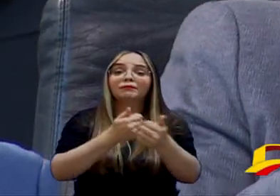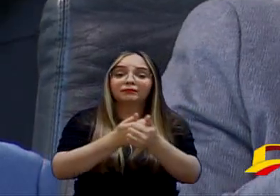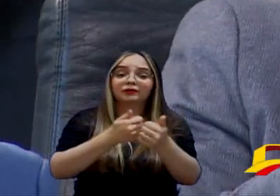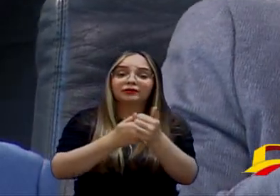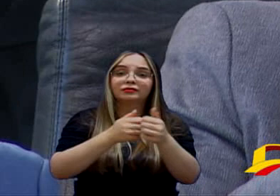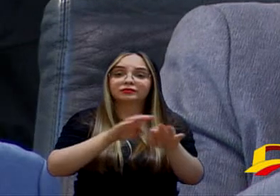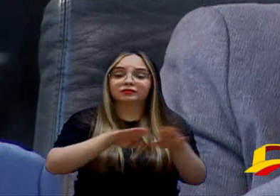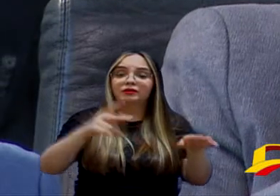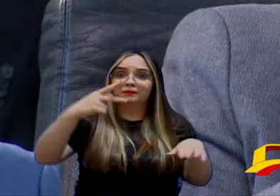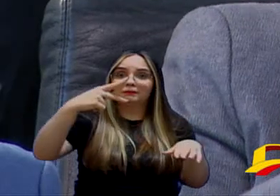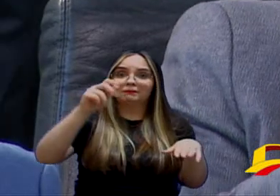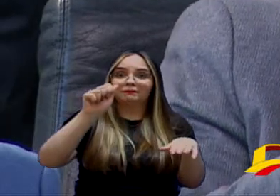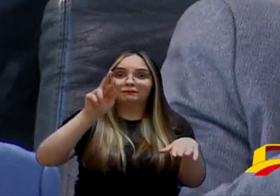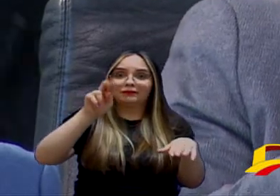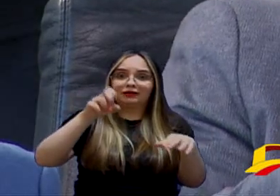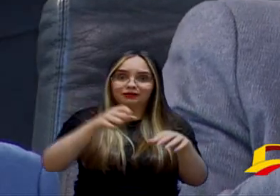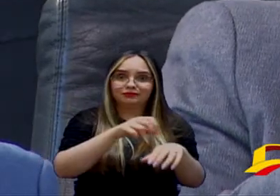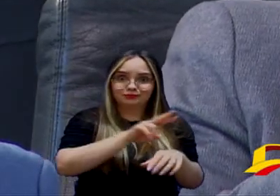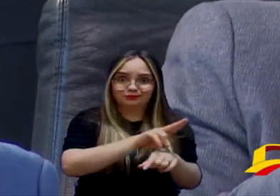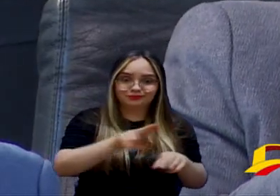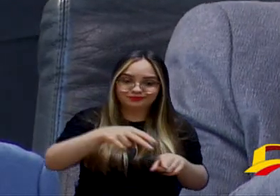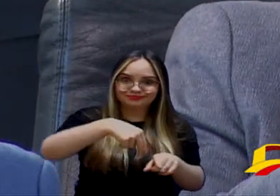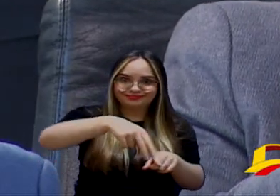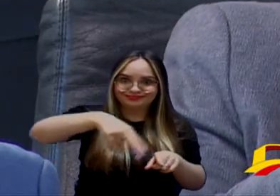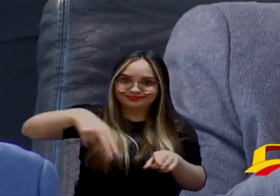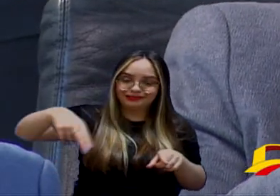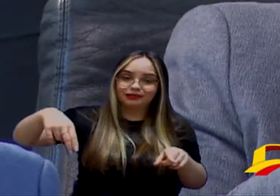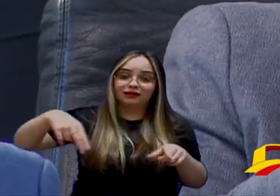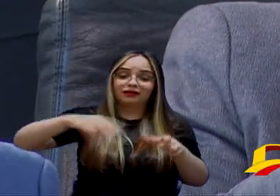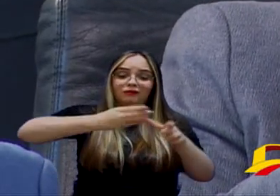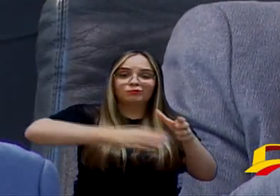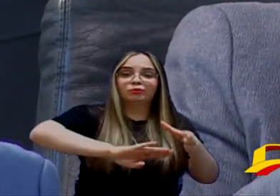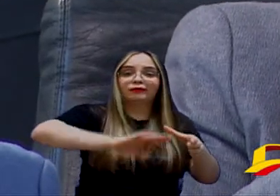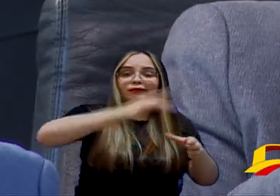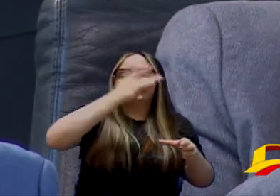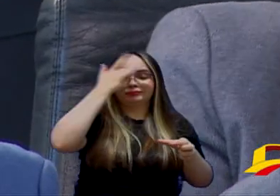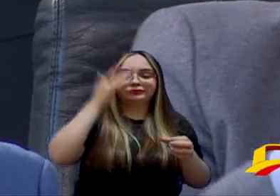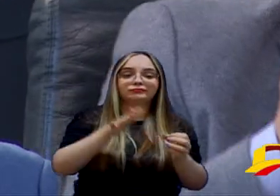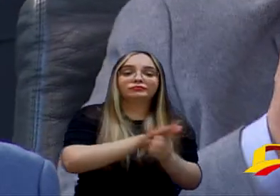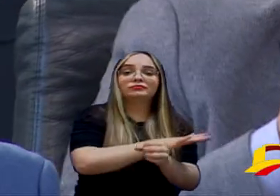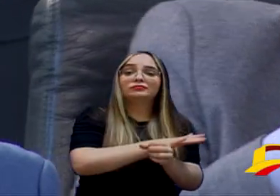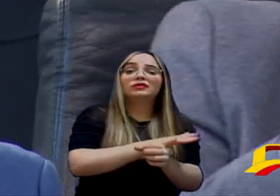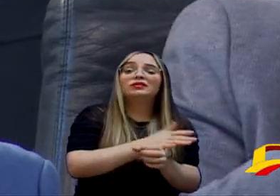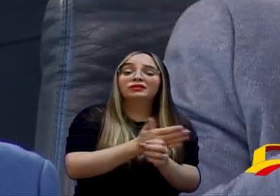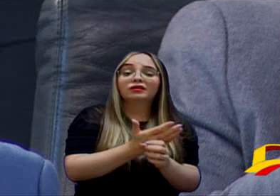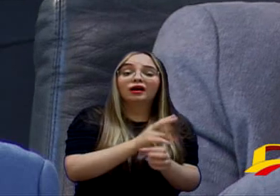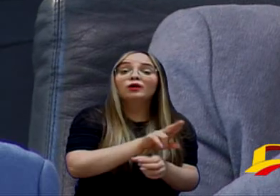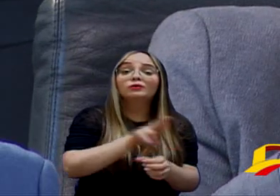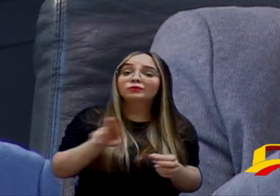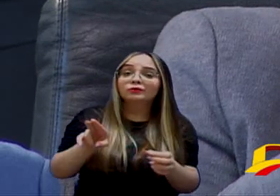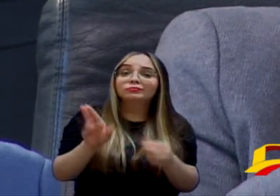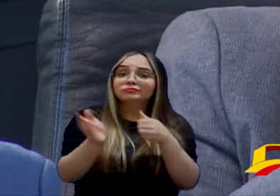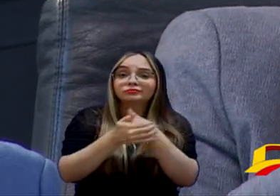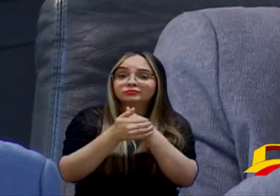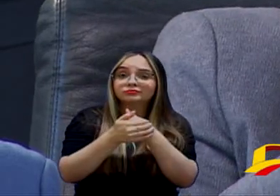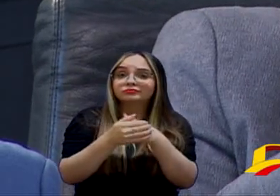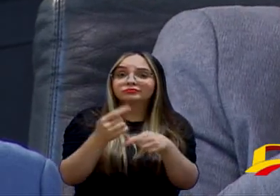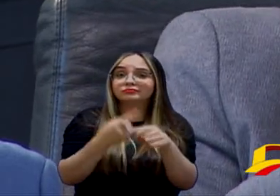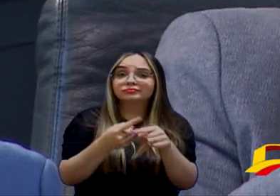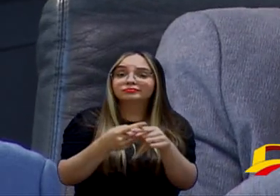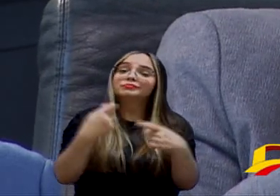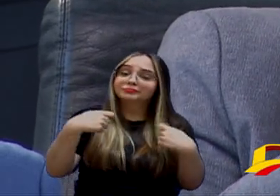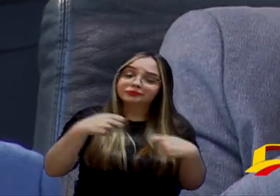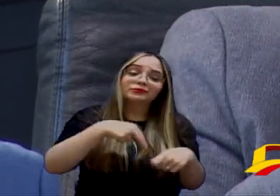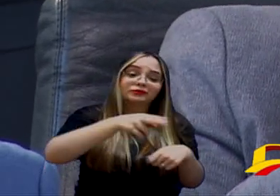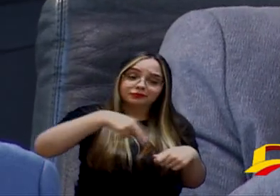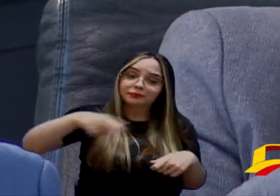tampar ou vai tampar né a letra que tá escrito ali no chão do paredão quer dizer que precisa fazer